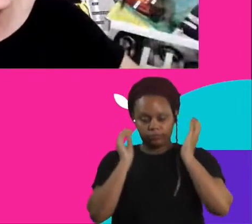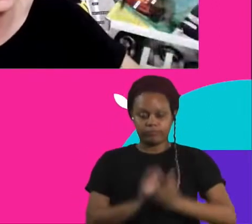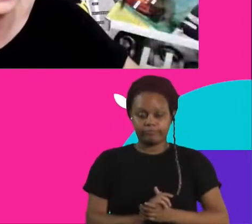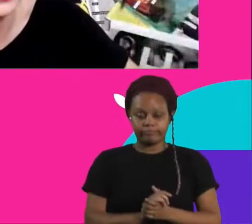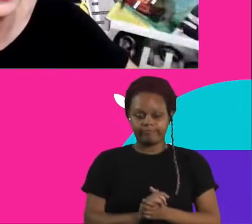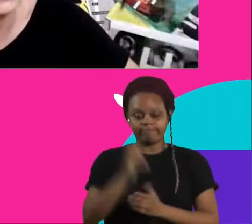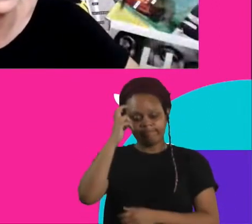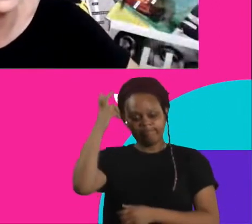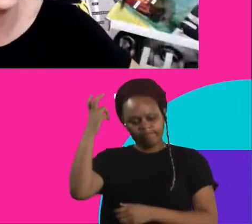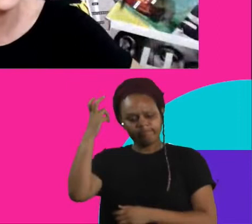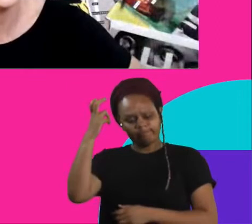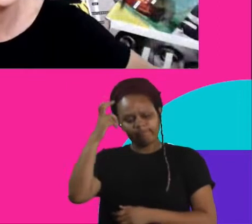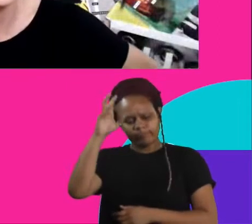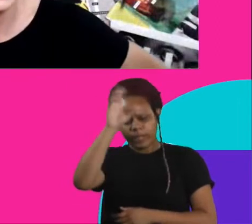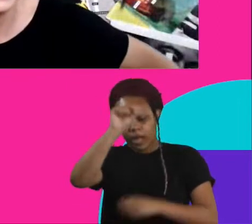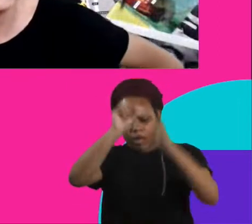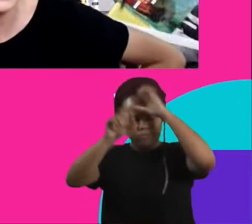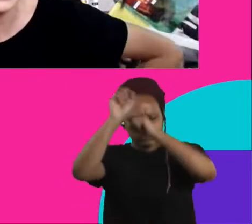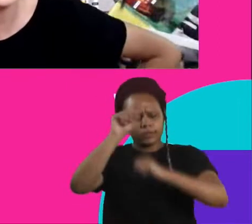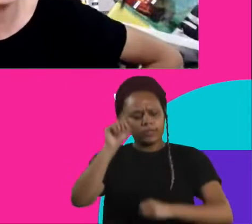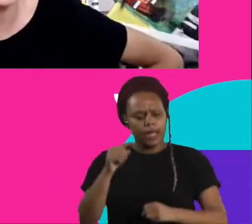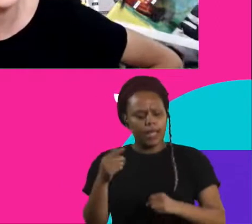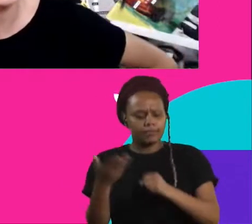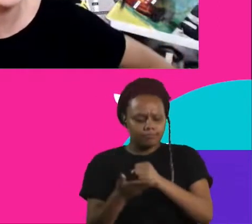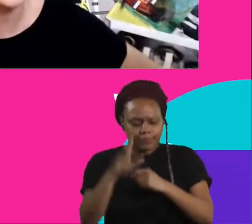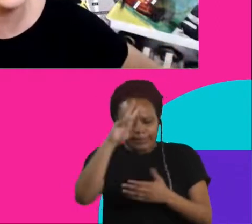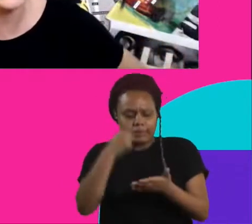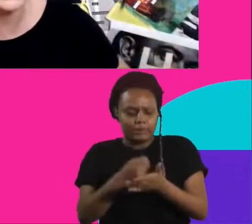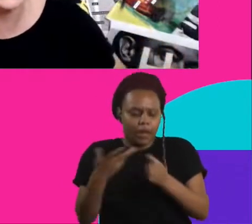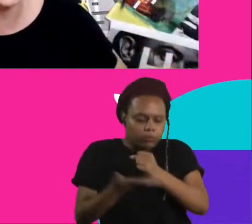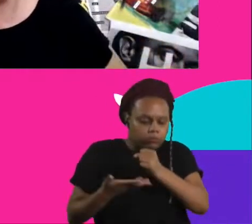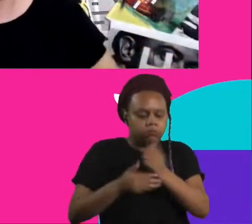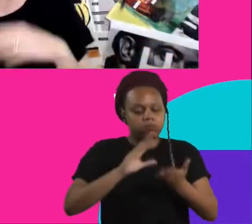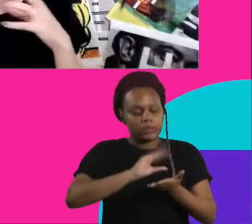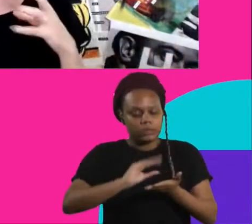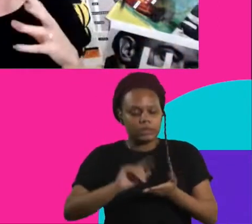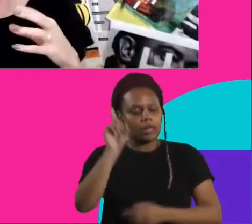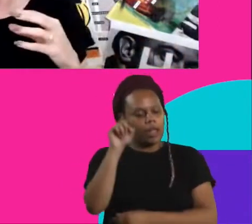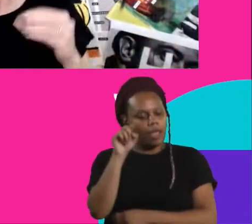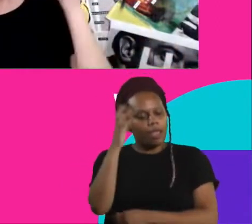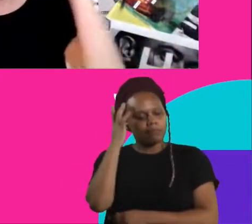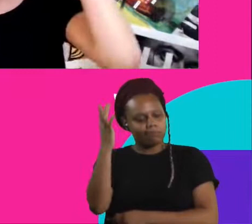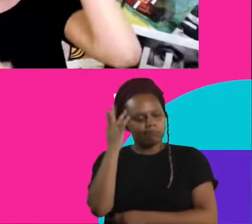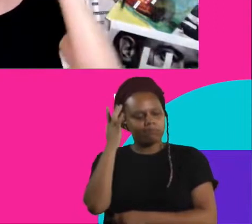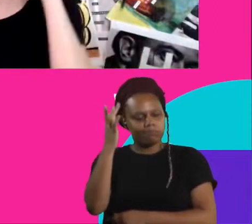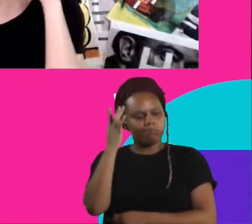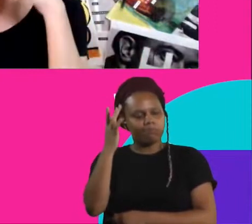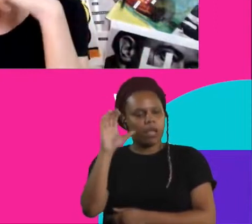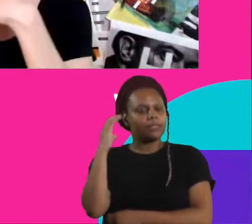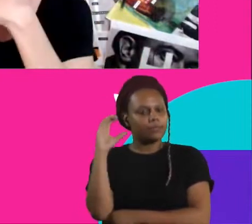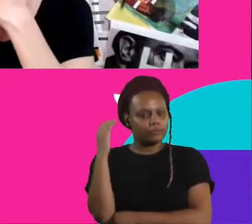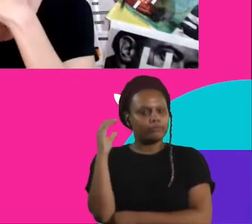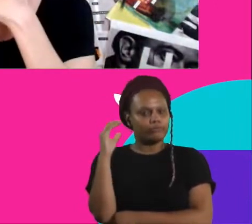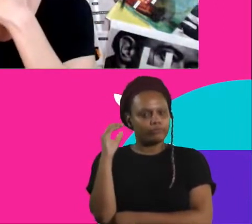inteligência aprendedora e tomada de decisão com base em dados é a gente tentar recorrer a esse modelo de pensamento científico, Vlad, sabe? Me veio